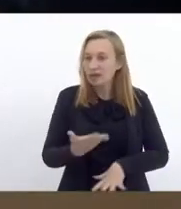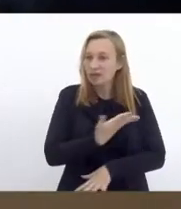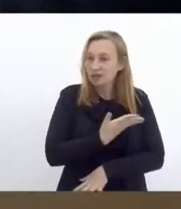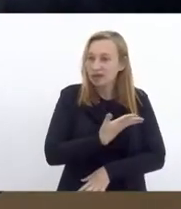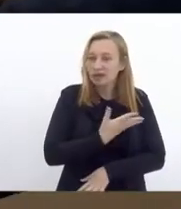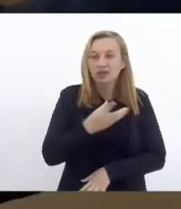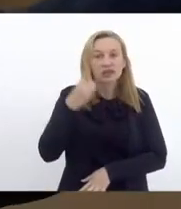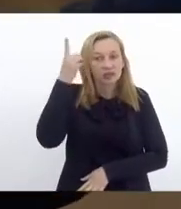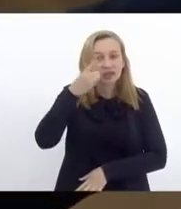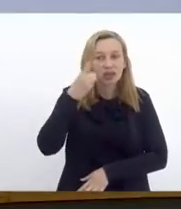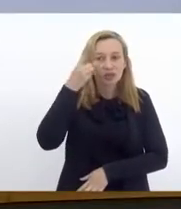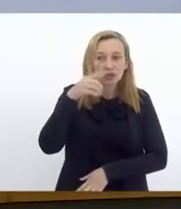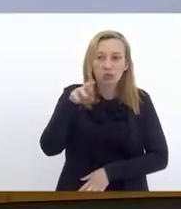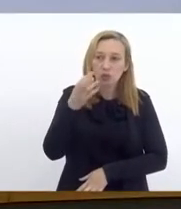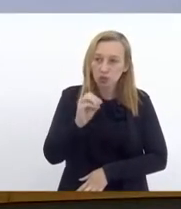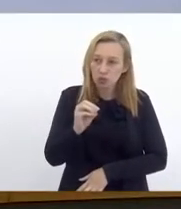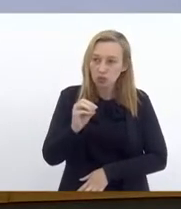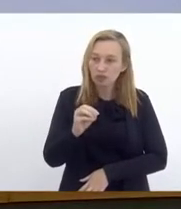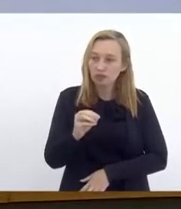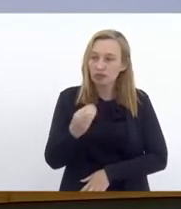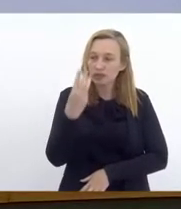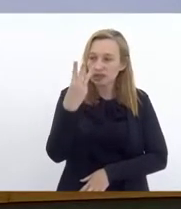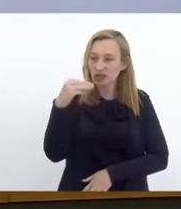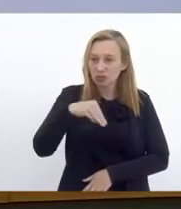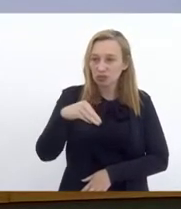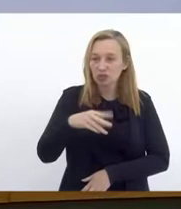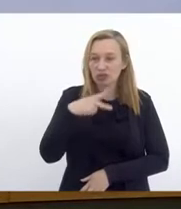amigo deputado Bruno Dauari, aqui, que vai usar 3 minutos.